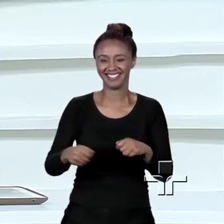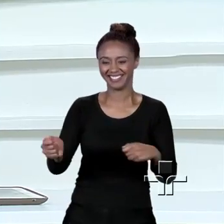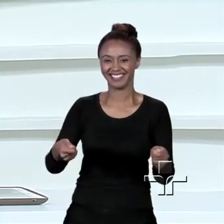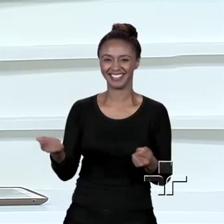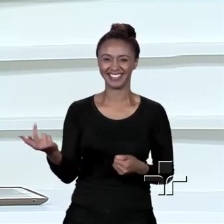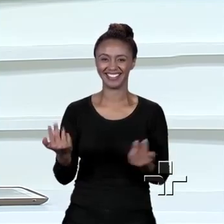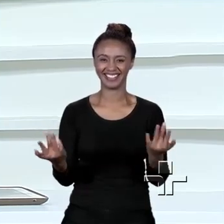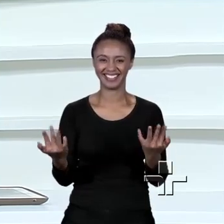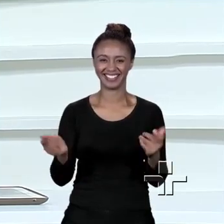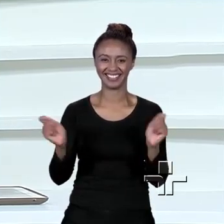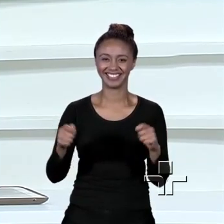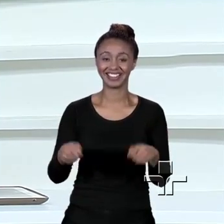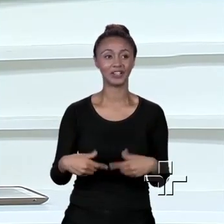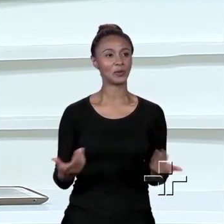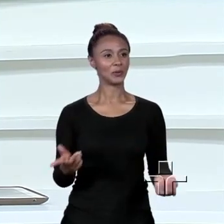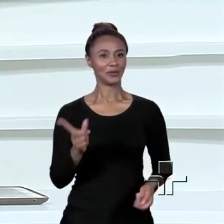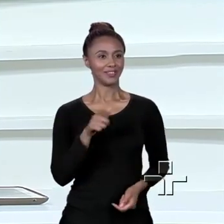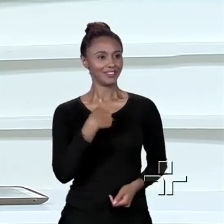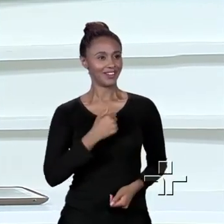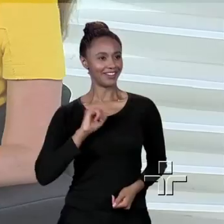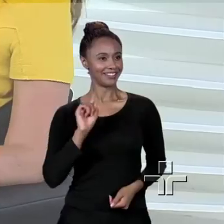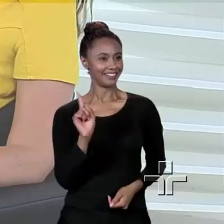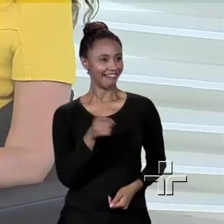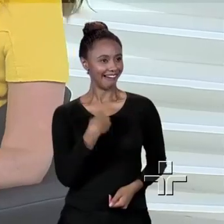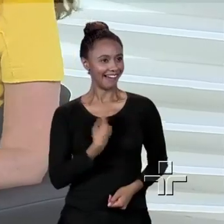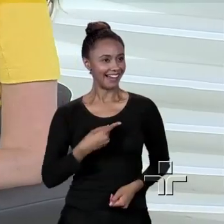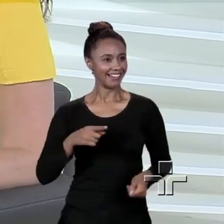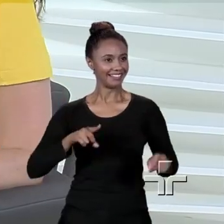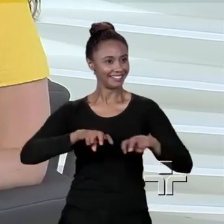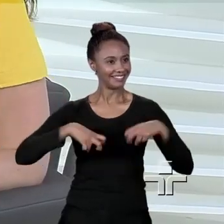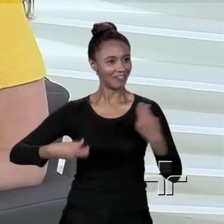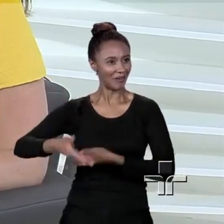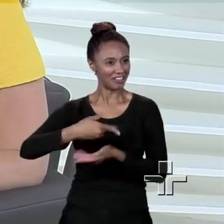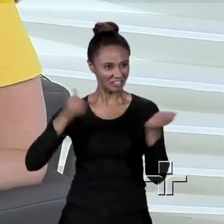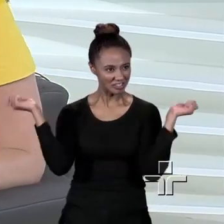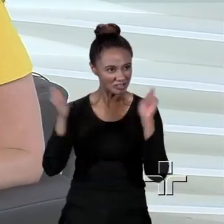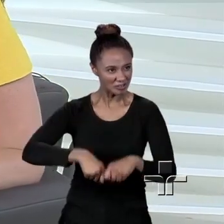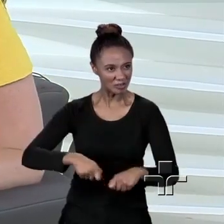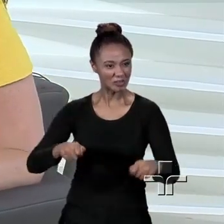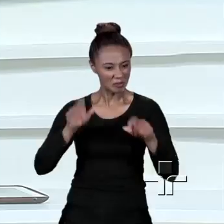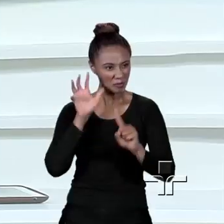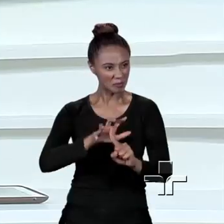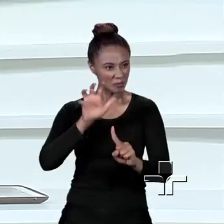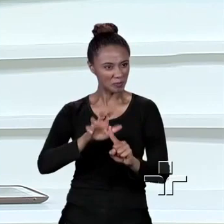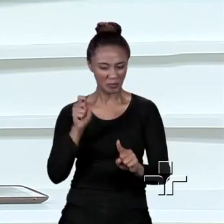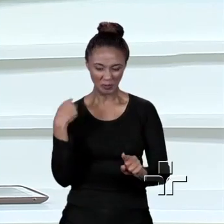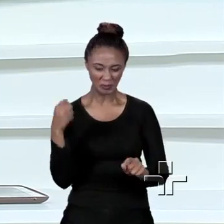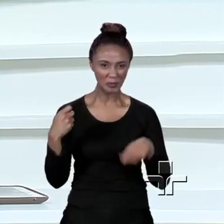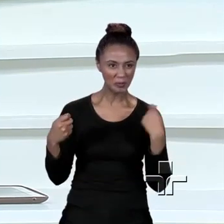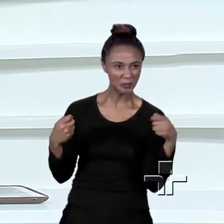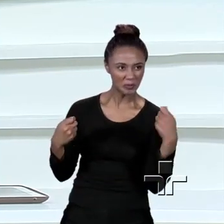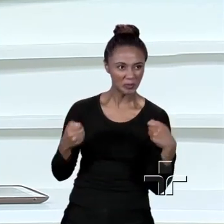a gente não sabia que o Roda Viva tinha essa capacidade toda de motivação, mas